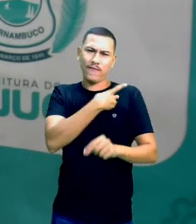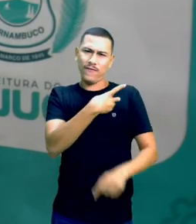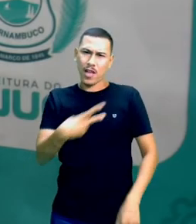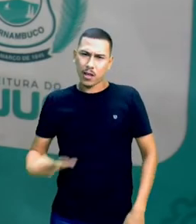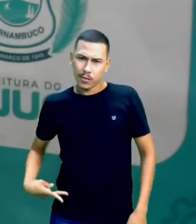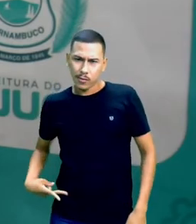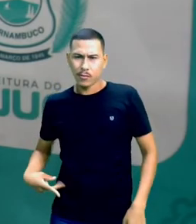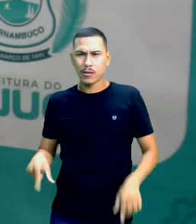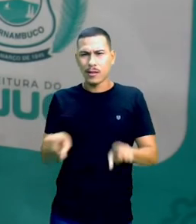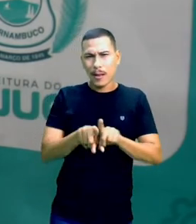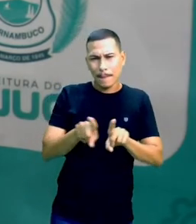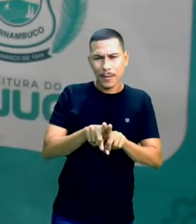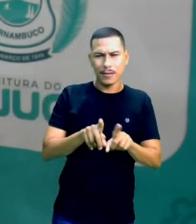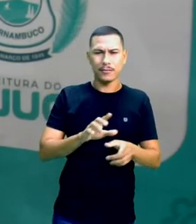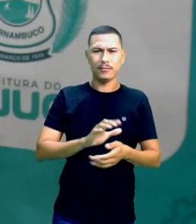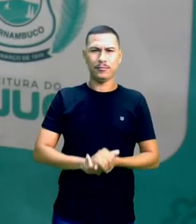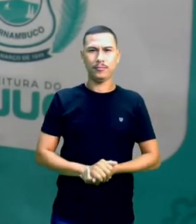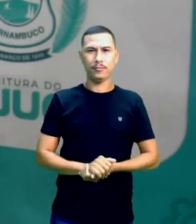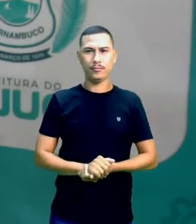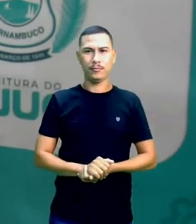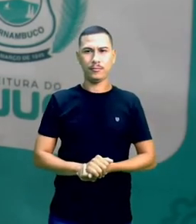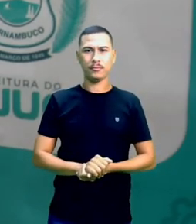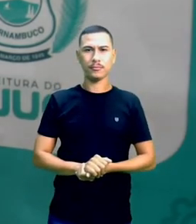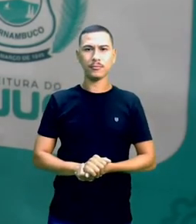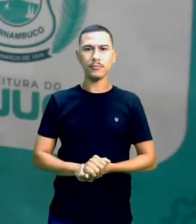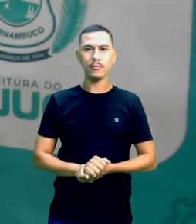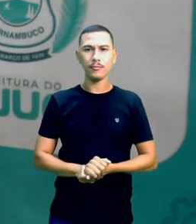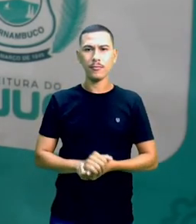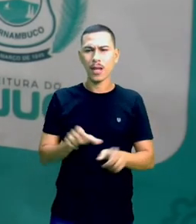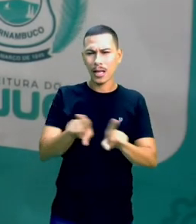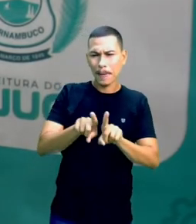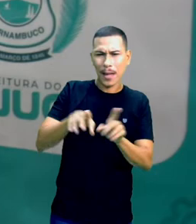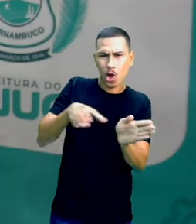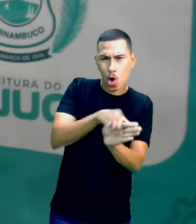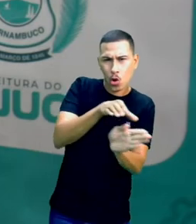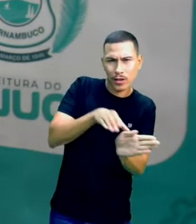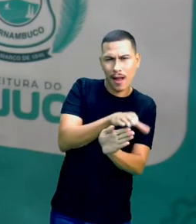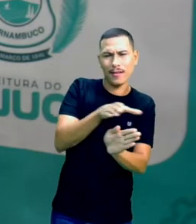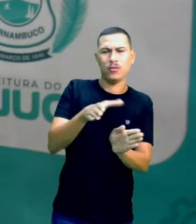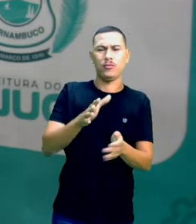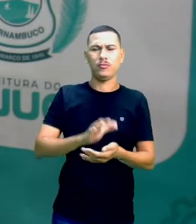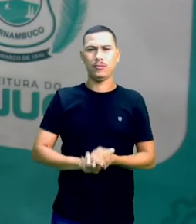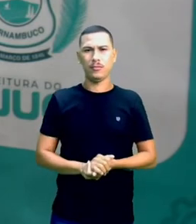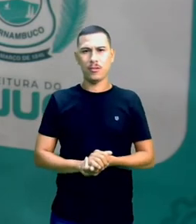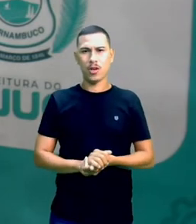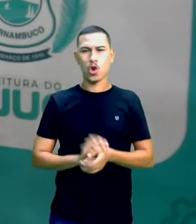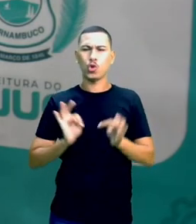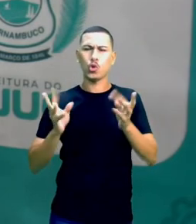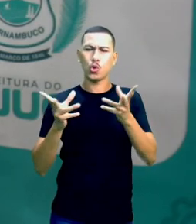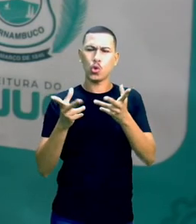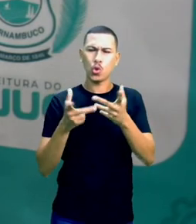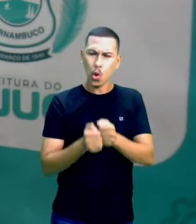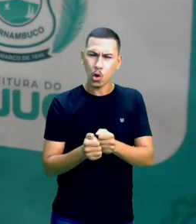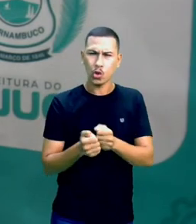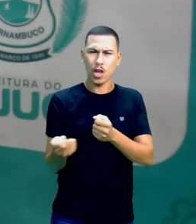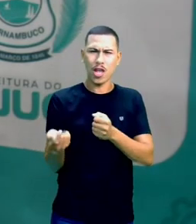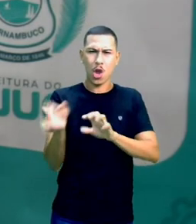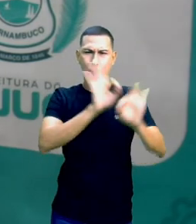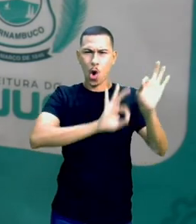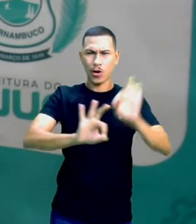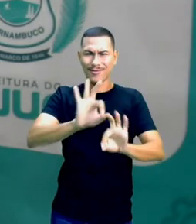necessidade da Câmara Municipal, dos vereadores e dos conselhos existentes, desse todo que compõe o